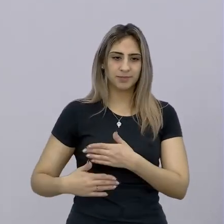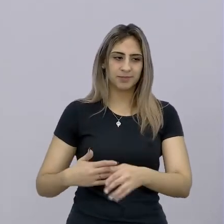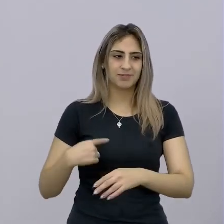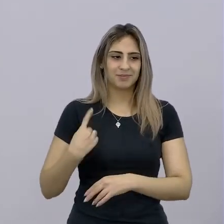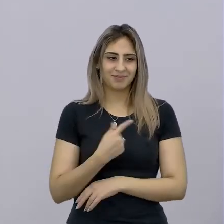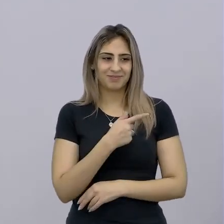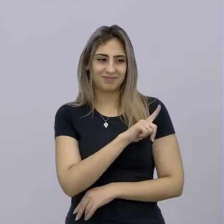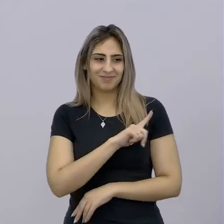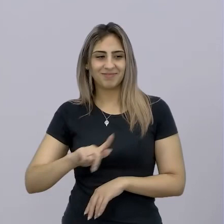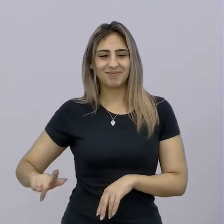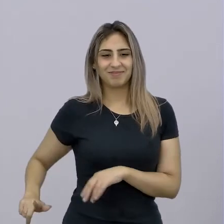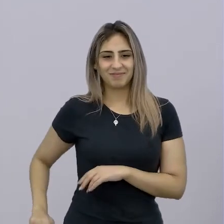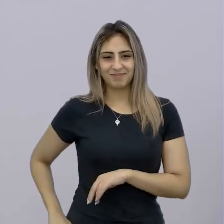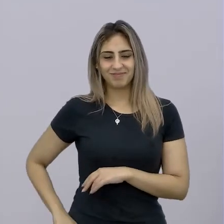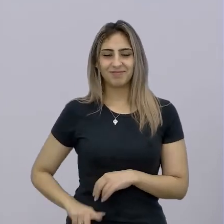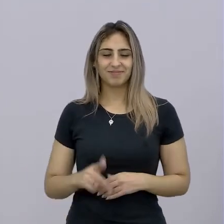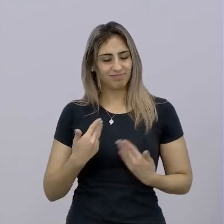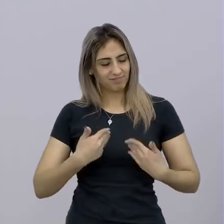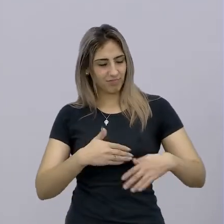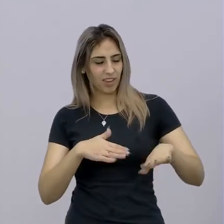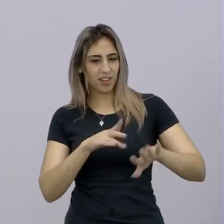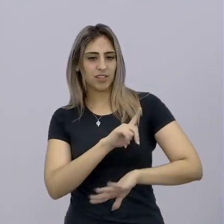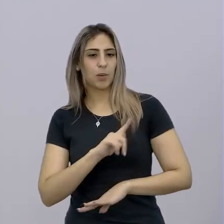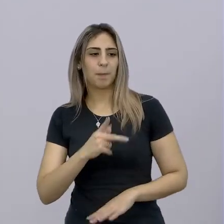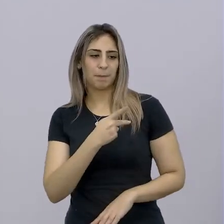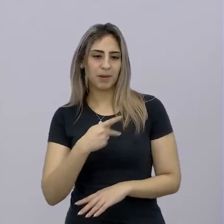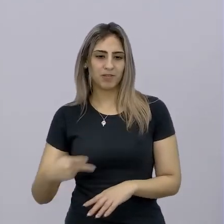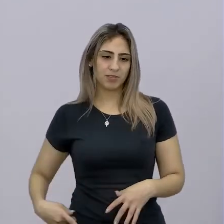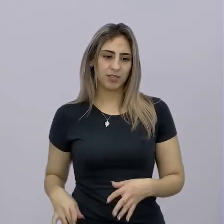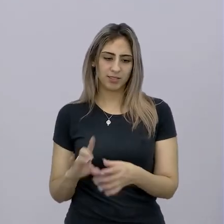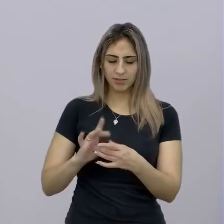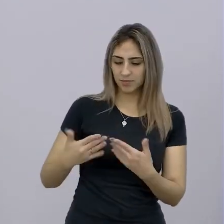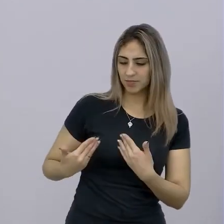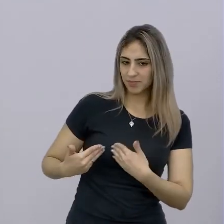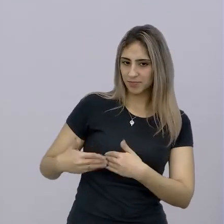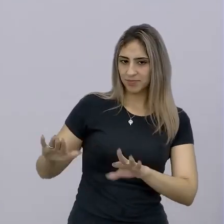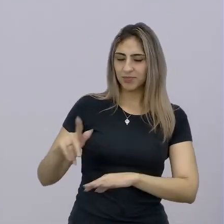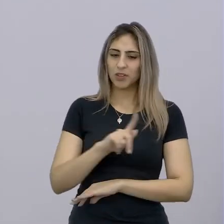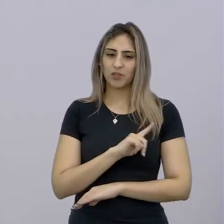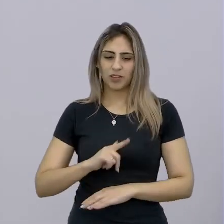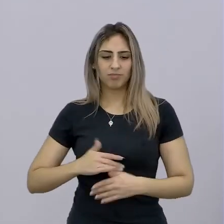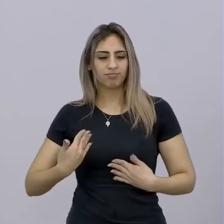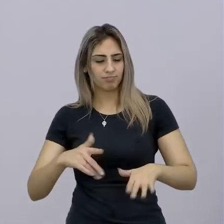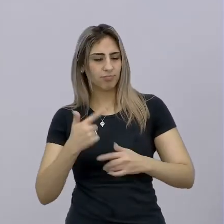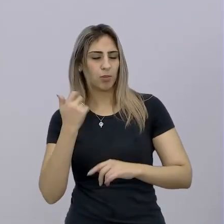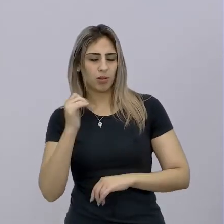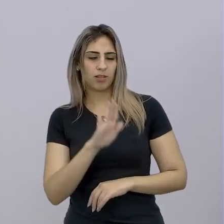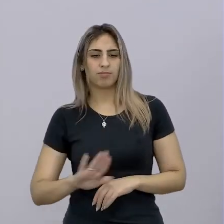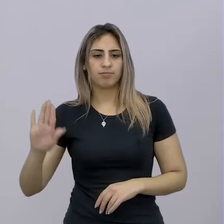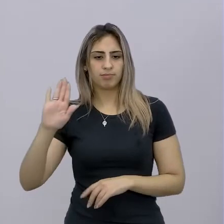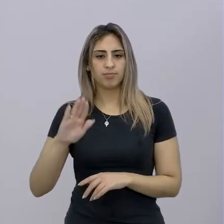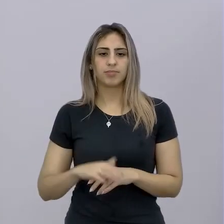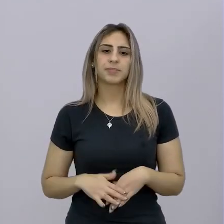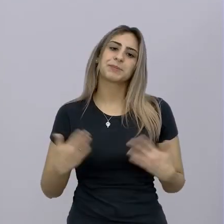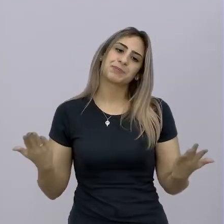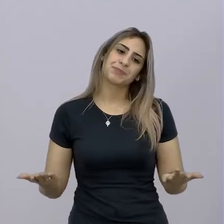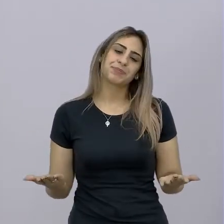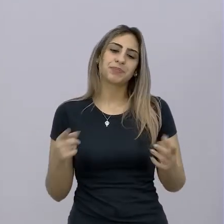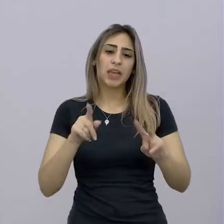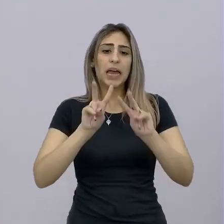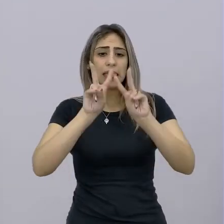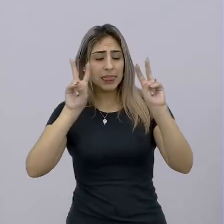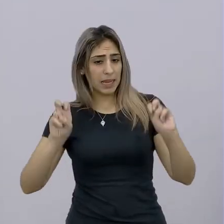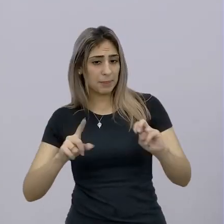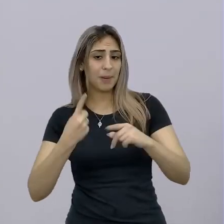deixar o governo governar, né? Ou seja, o presidente governar, o governador governar, etc. Mas, enfim, esse é um